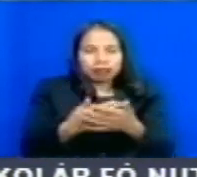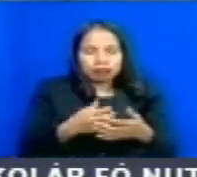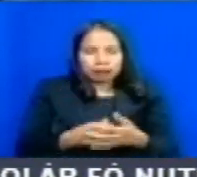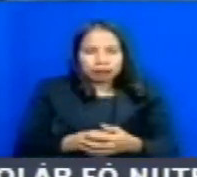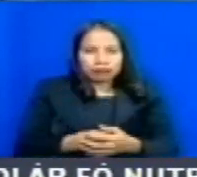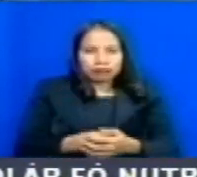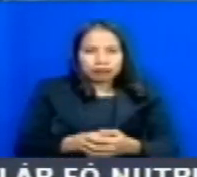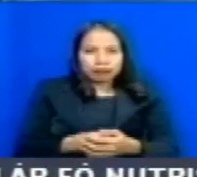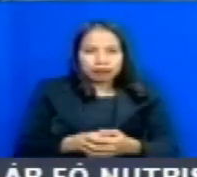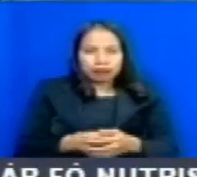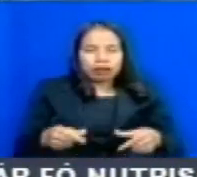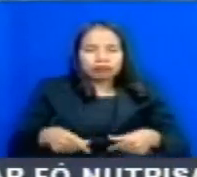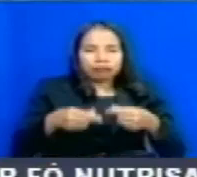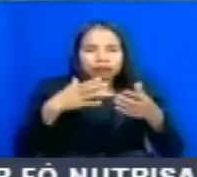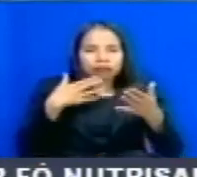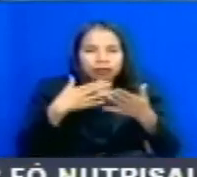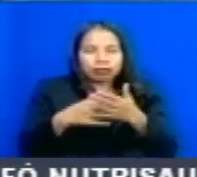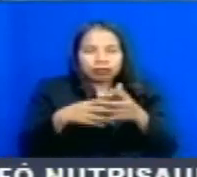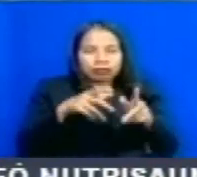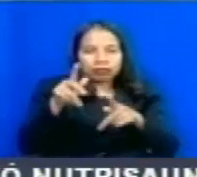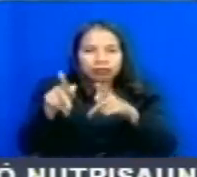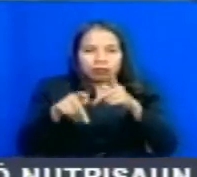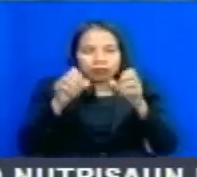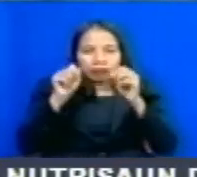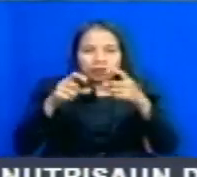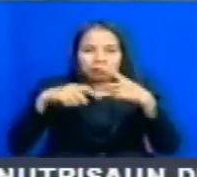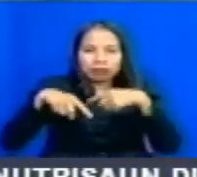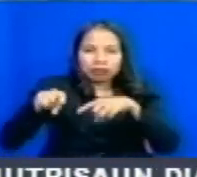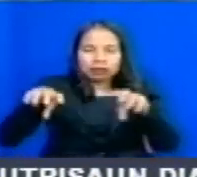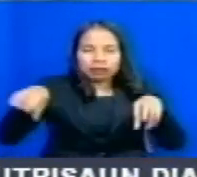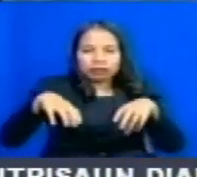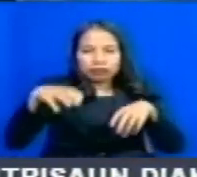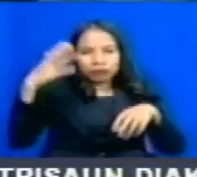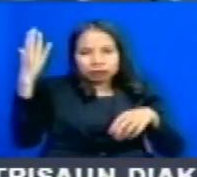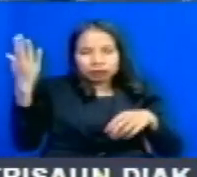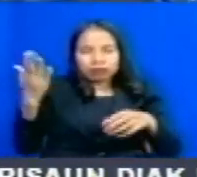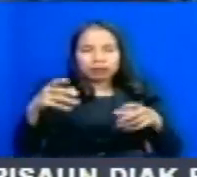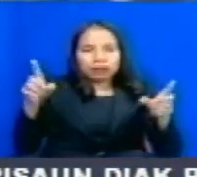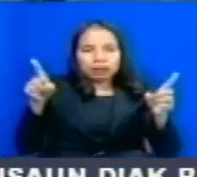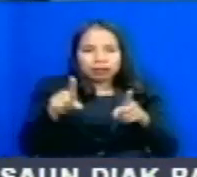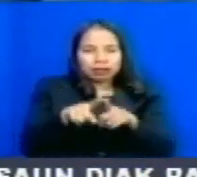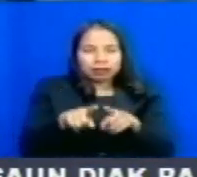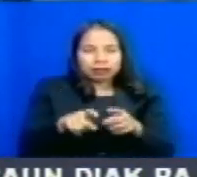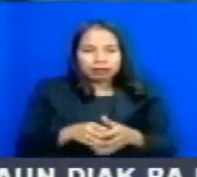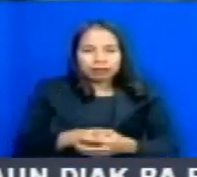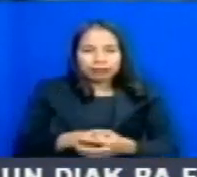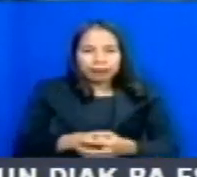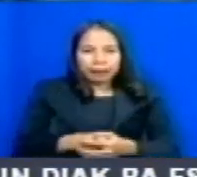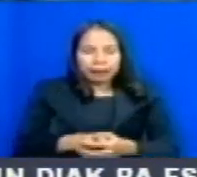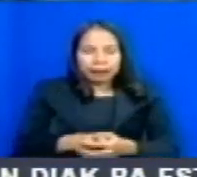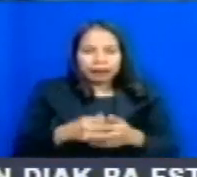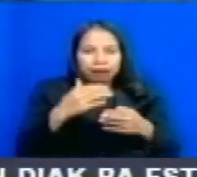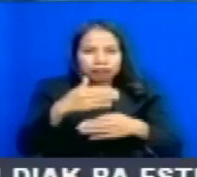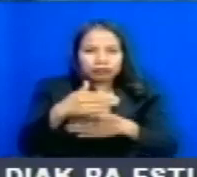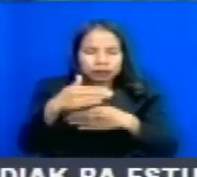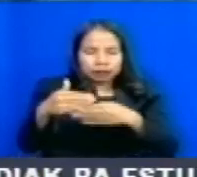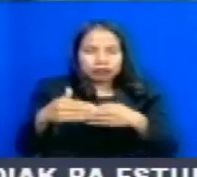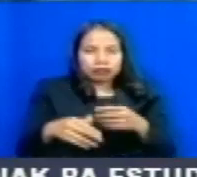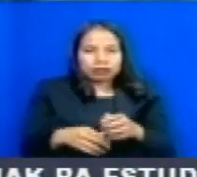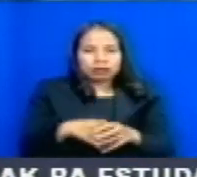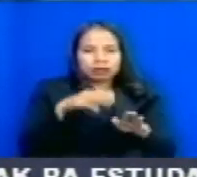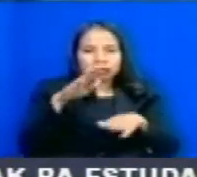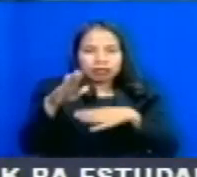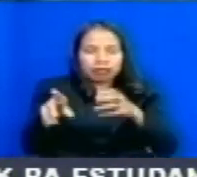ba fo vantage ba itinema, el ba serviço ne ba. Tanto ne hane san processo ira kit lau se lau